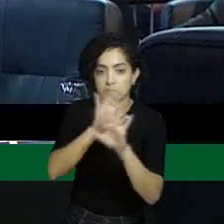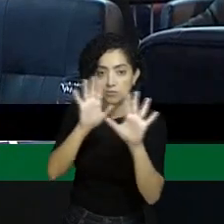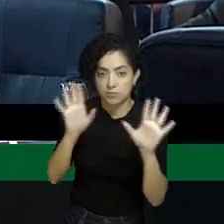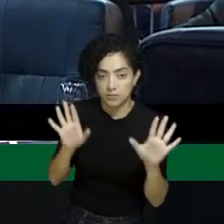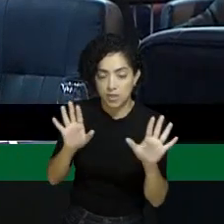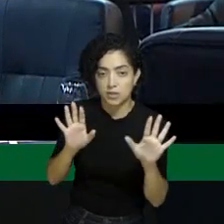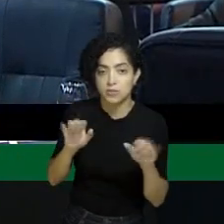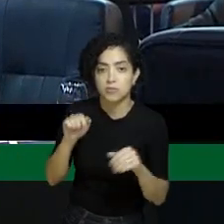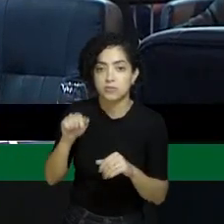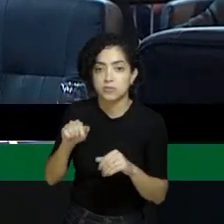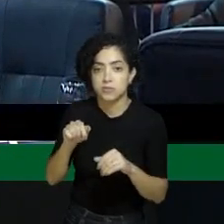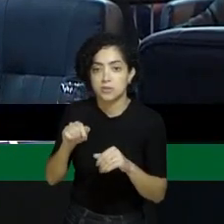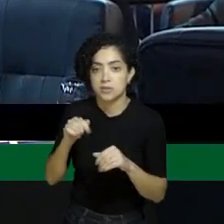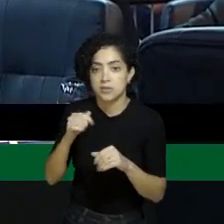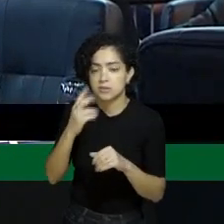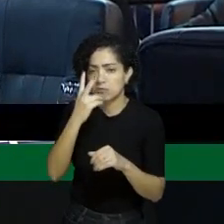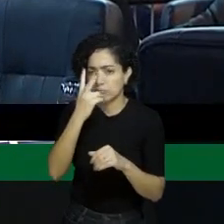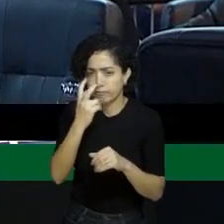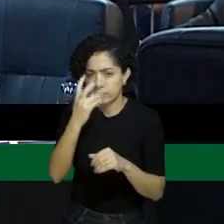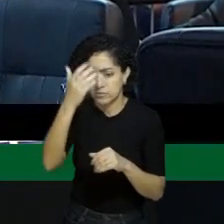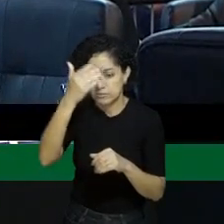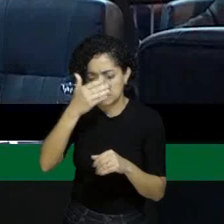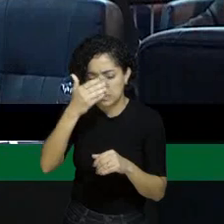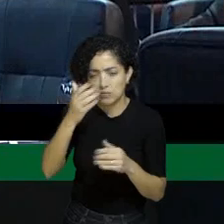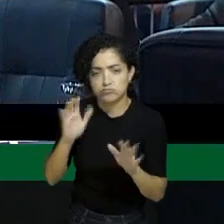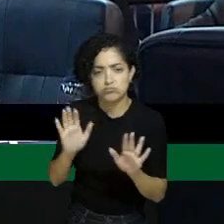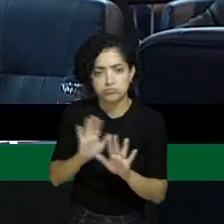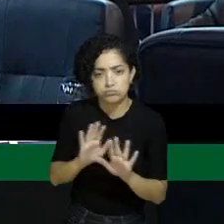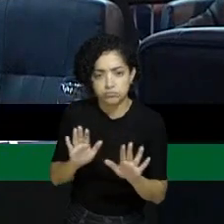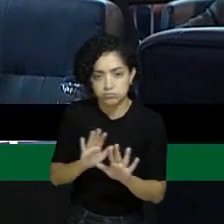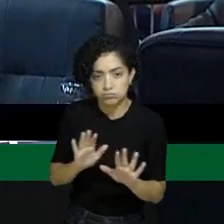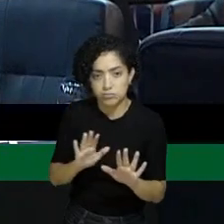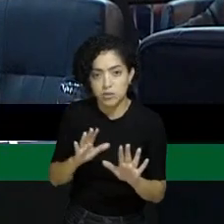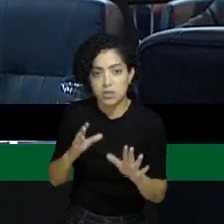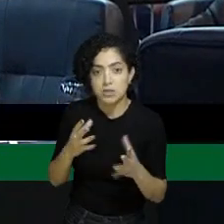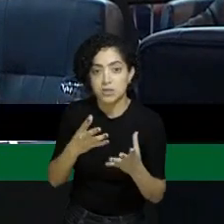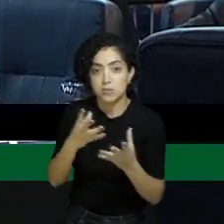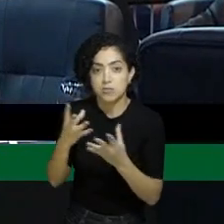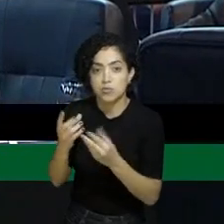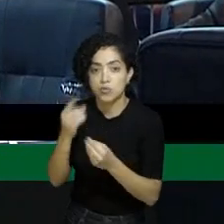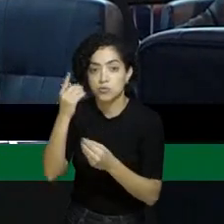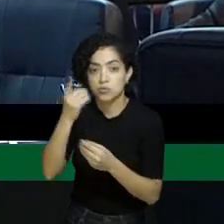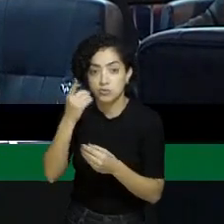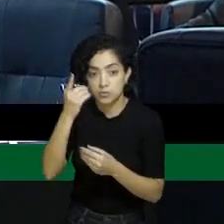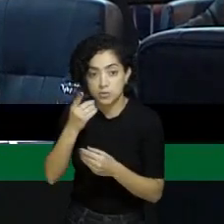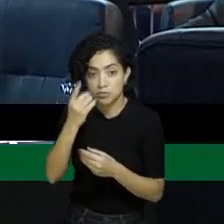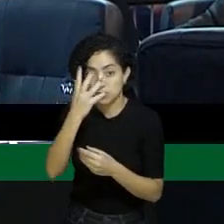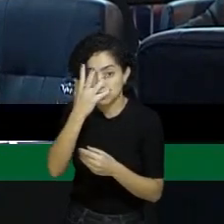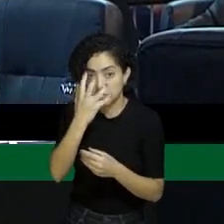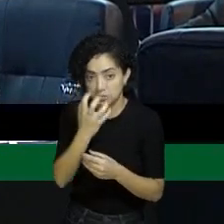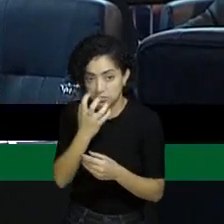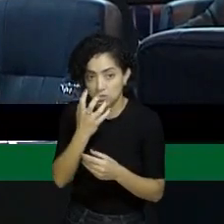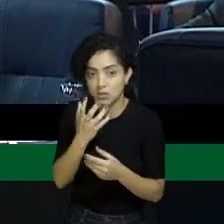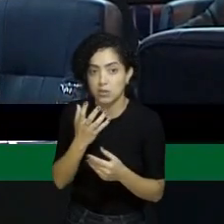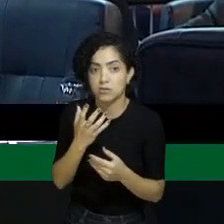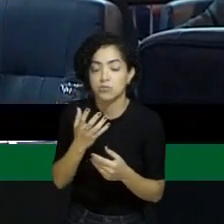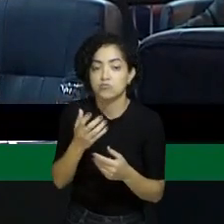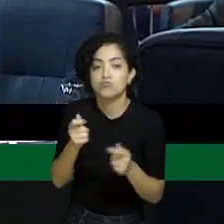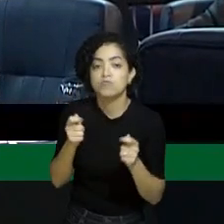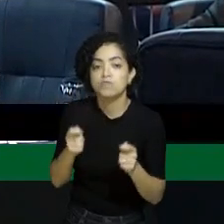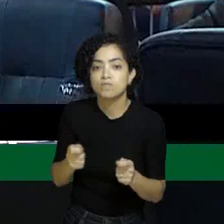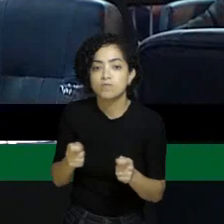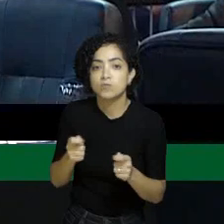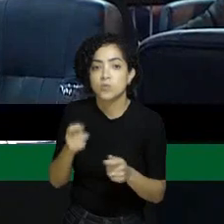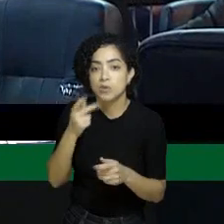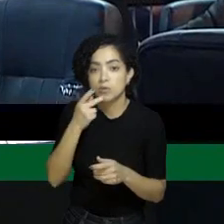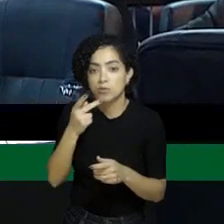está fechando os olhos, essa casa é completa de deputados sérios, competentes e responsáveis. Quando fala, fica aqui